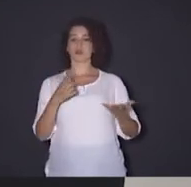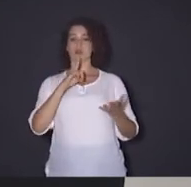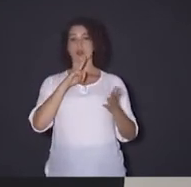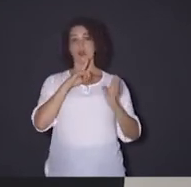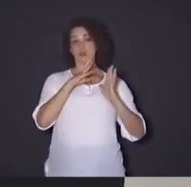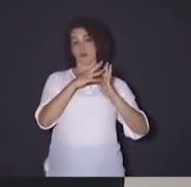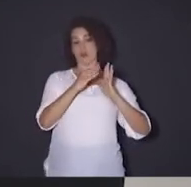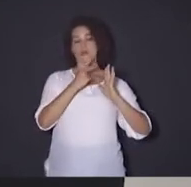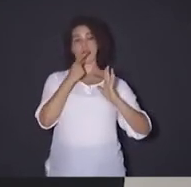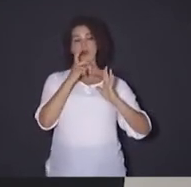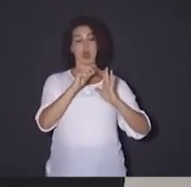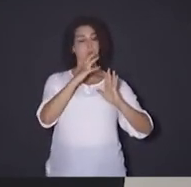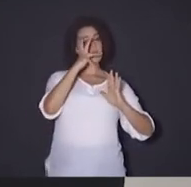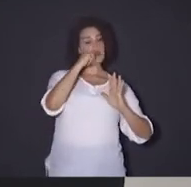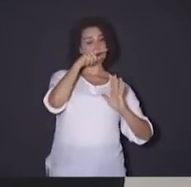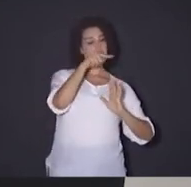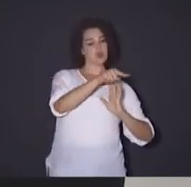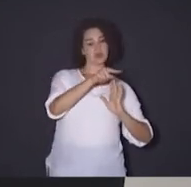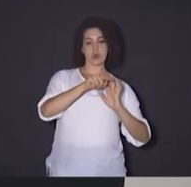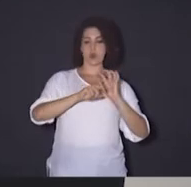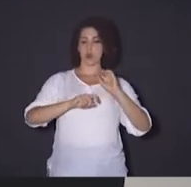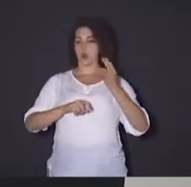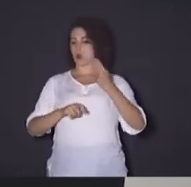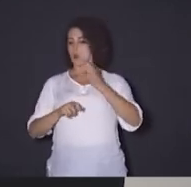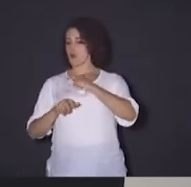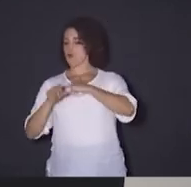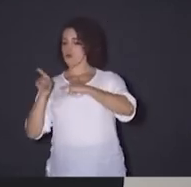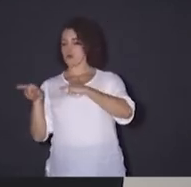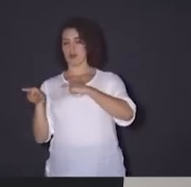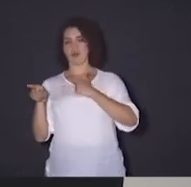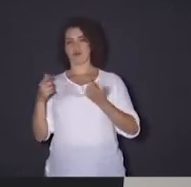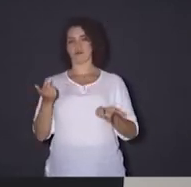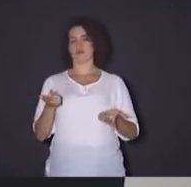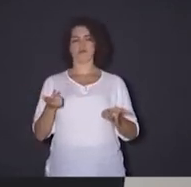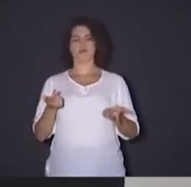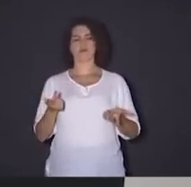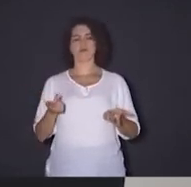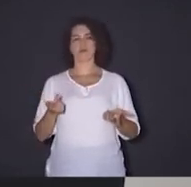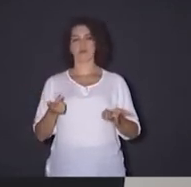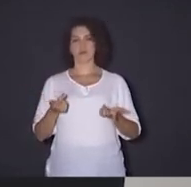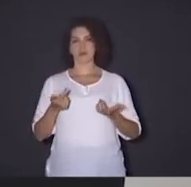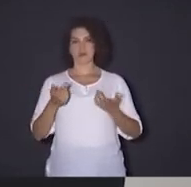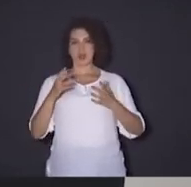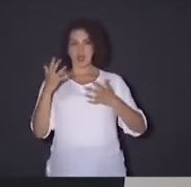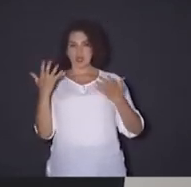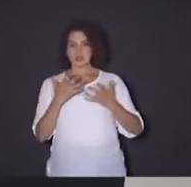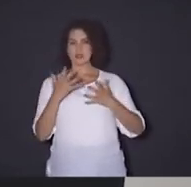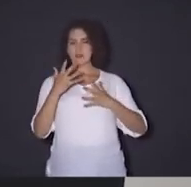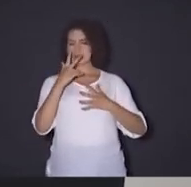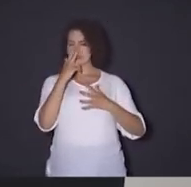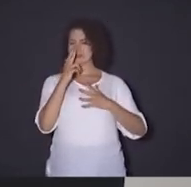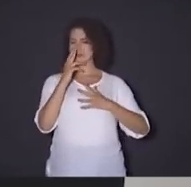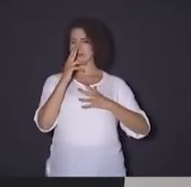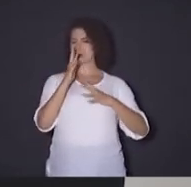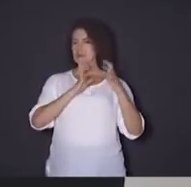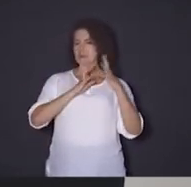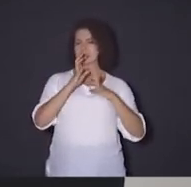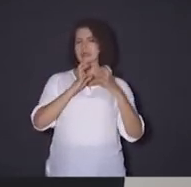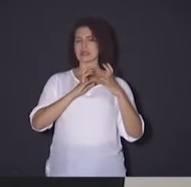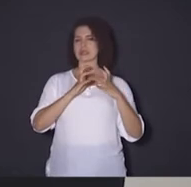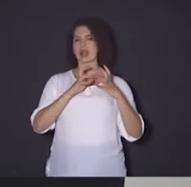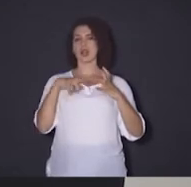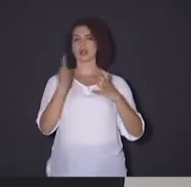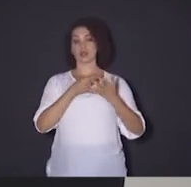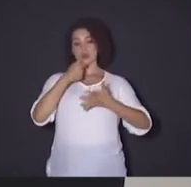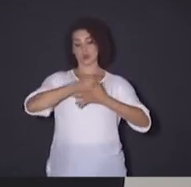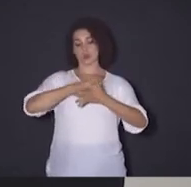bonito é isso e isso daqui tem que ser descartado a gente está fazendo uma briga também que é uma bebida uma